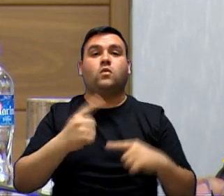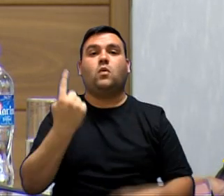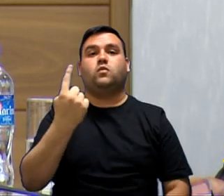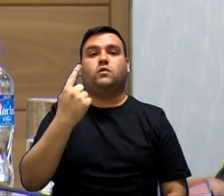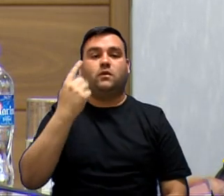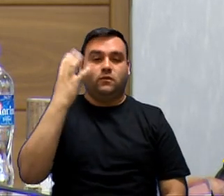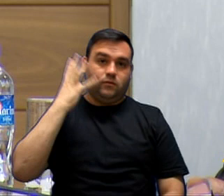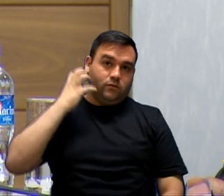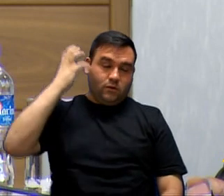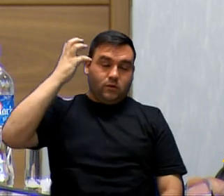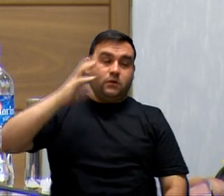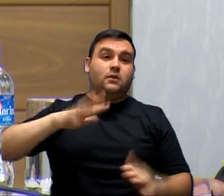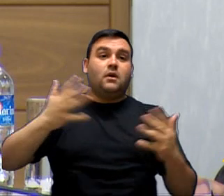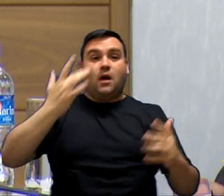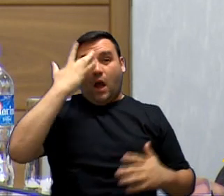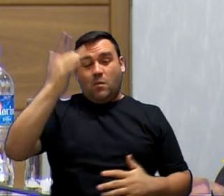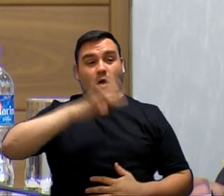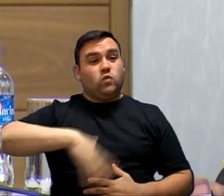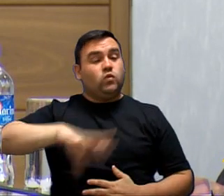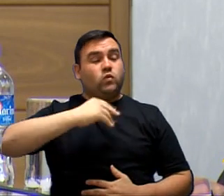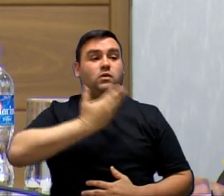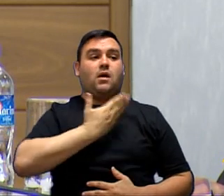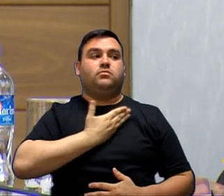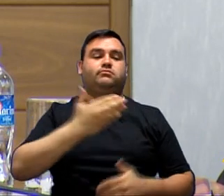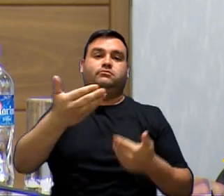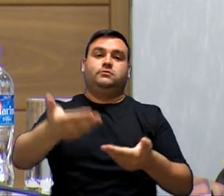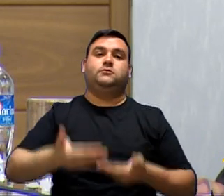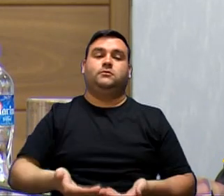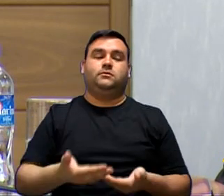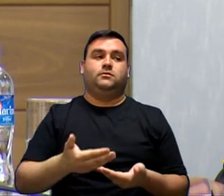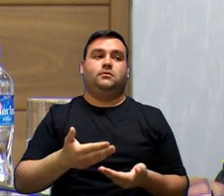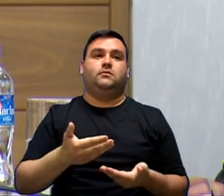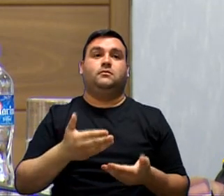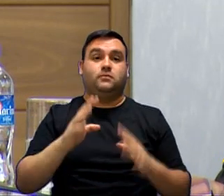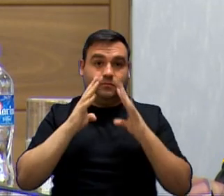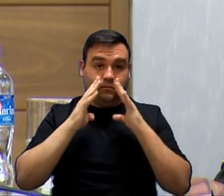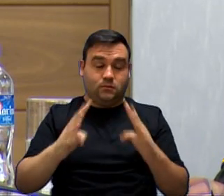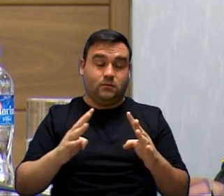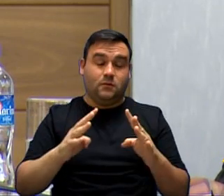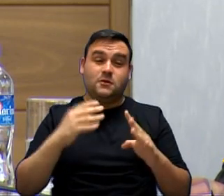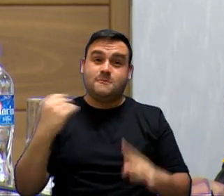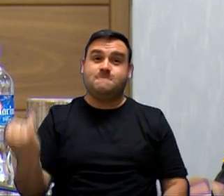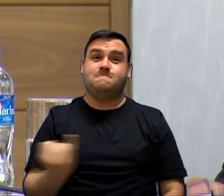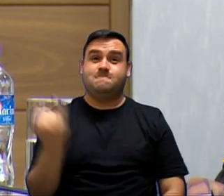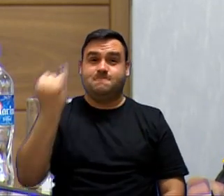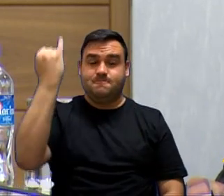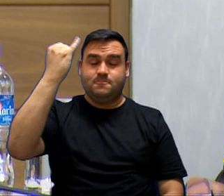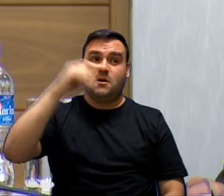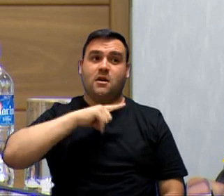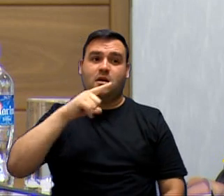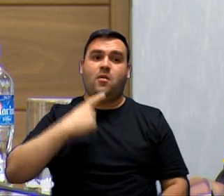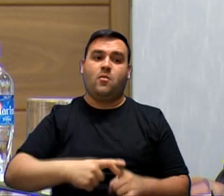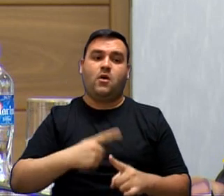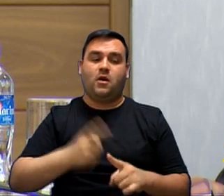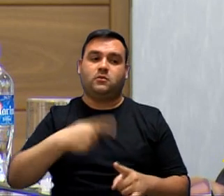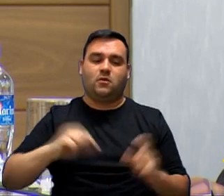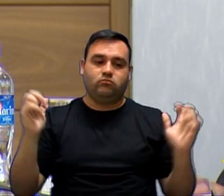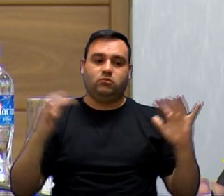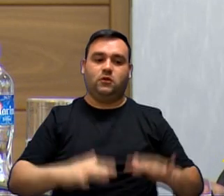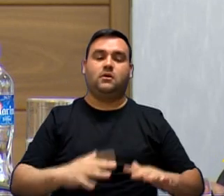vereadora Fernanda. Então, amanhã, todos os colegas estão convidados. Preste atenção, é muito importante para que a gente